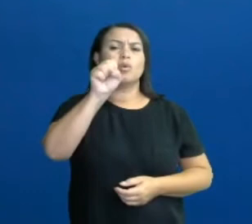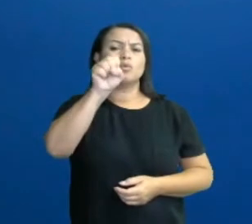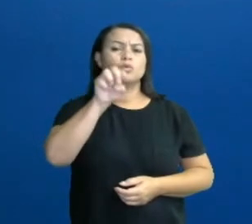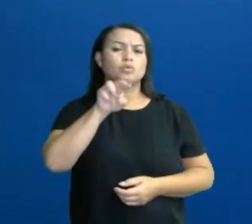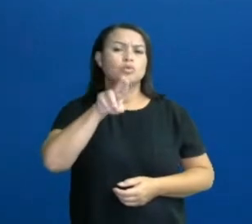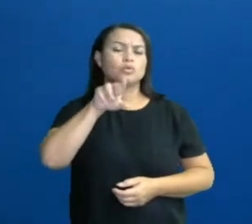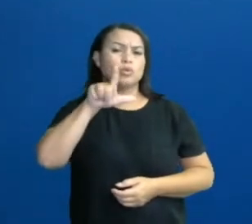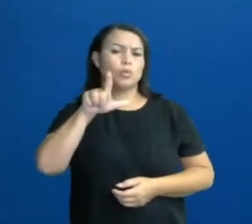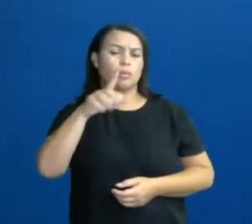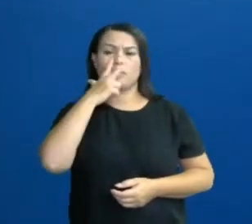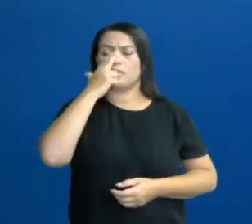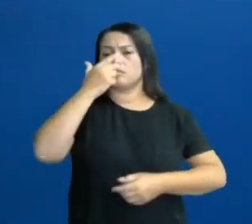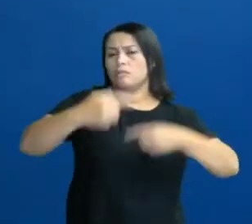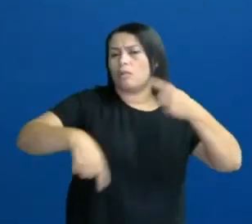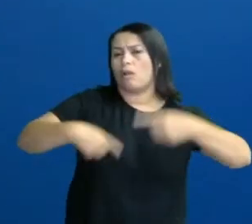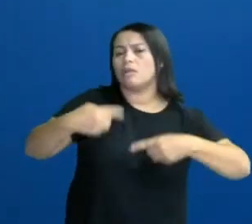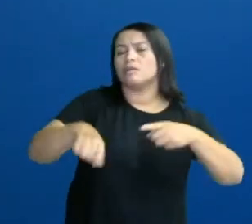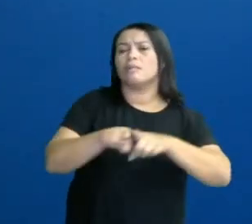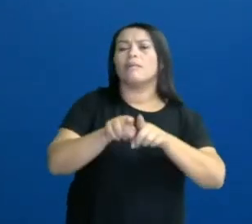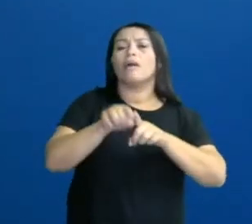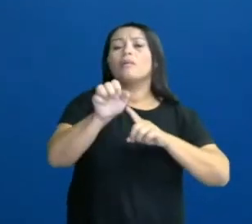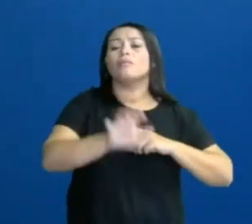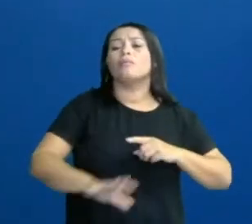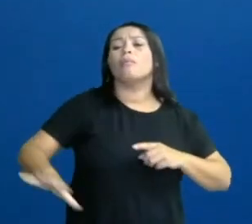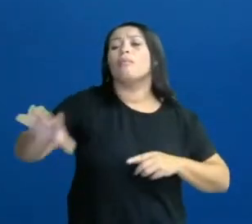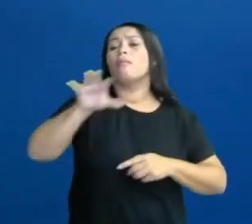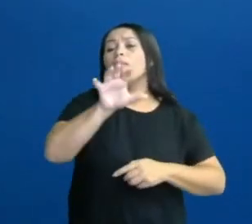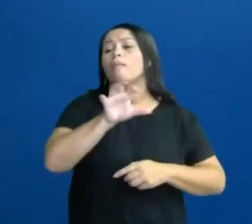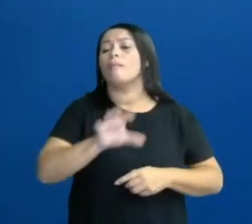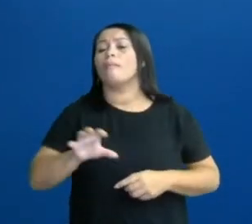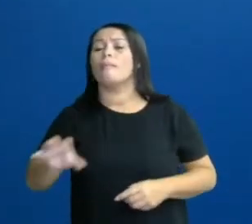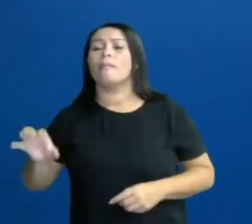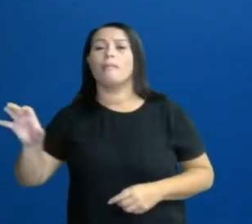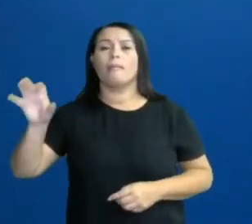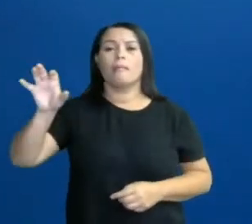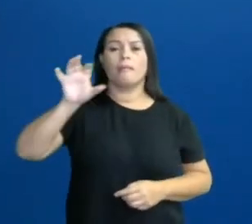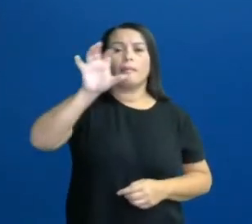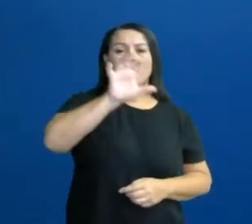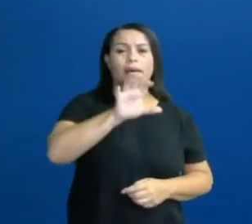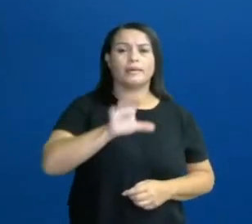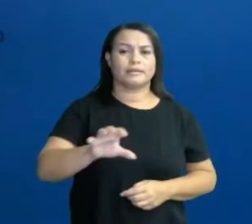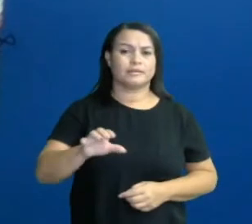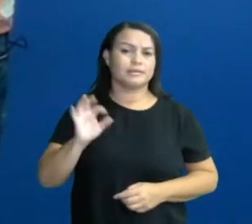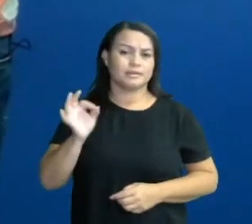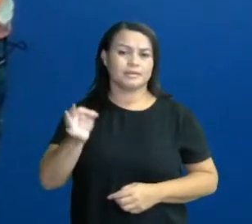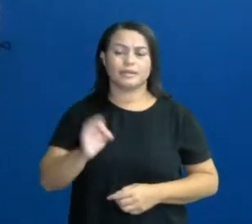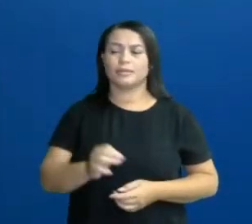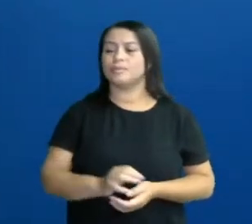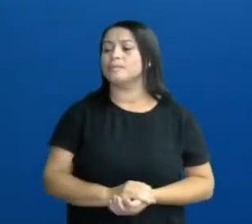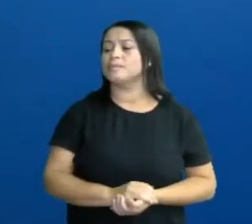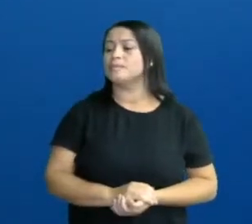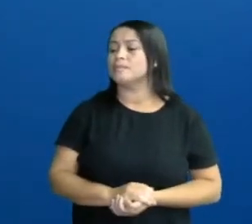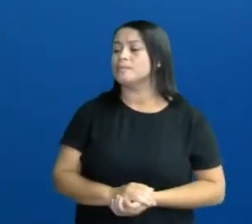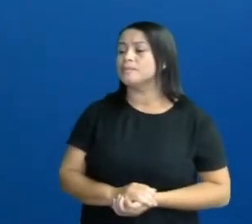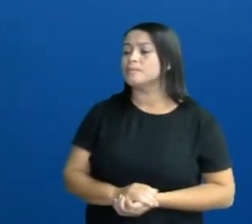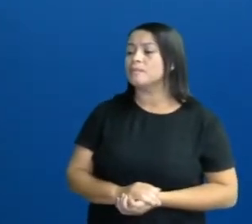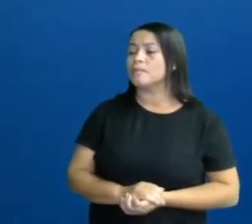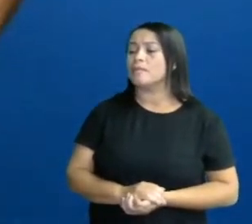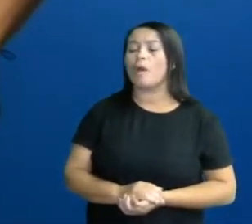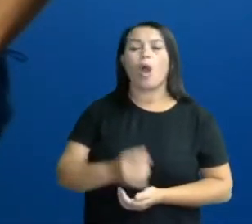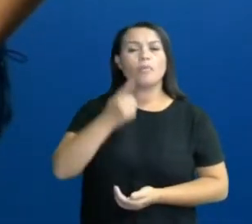que se trata de um mapa da América do Sul e os países que formam essa região do planeta, tá bom?